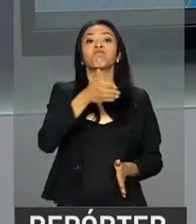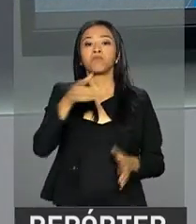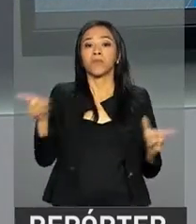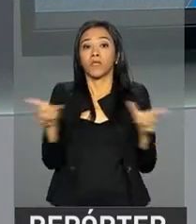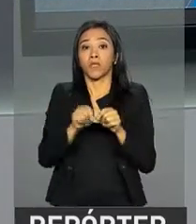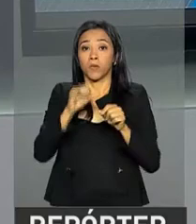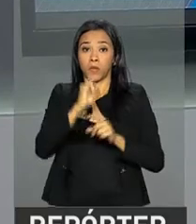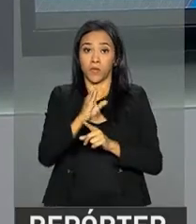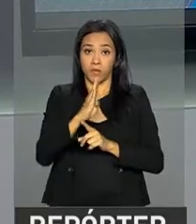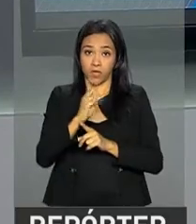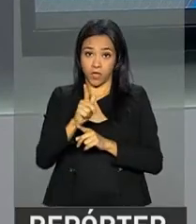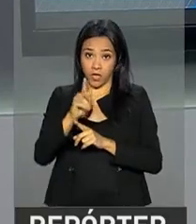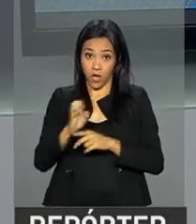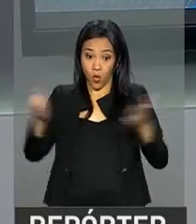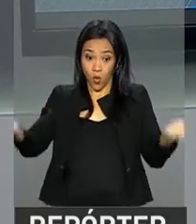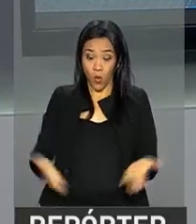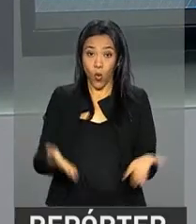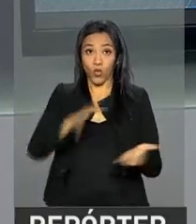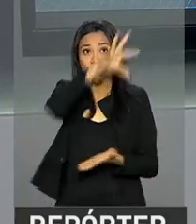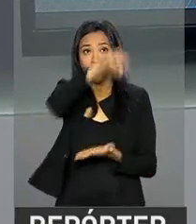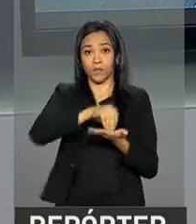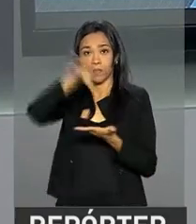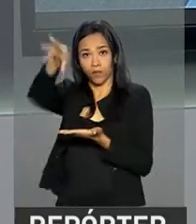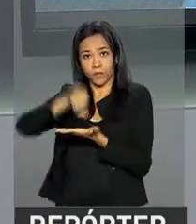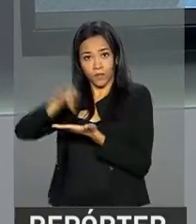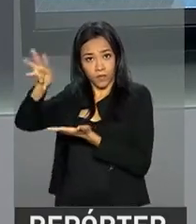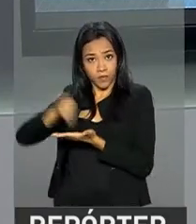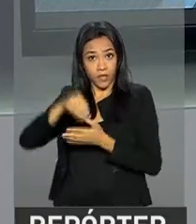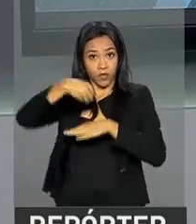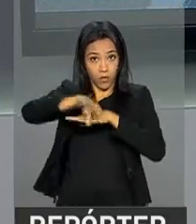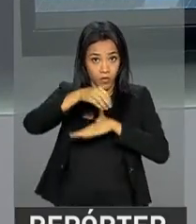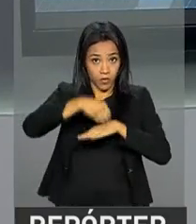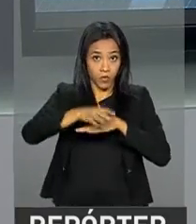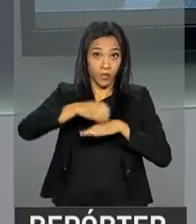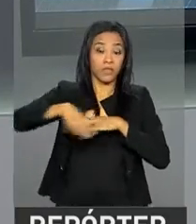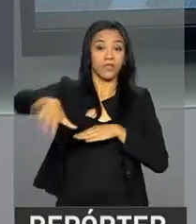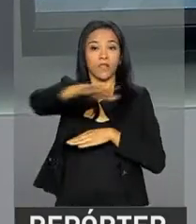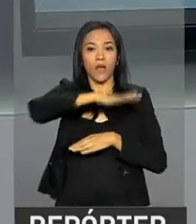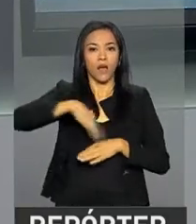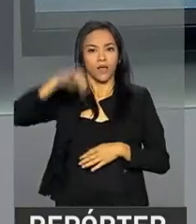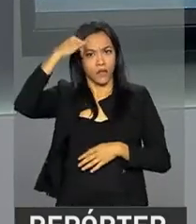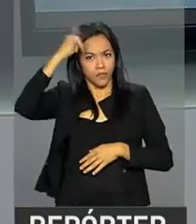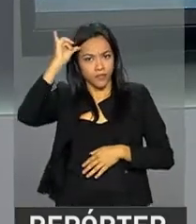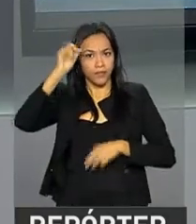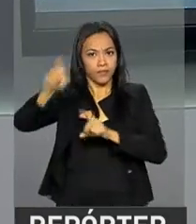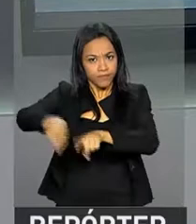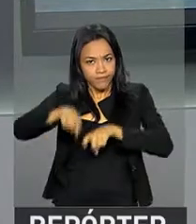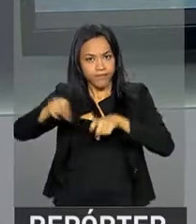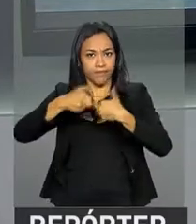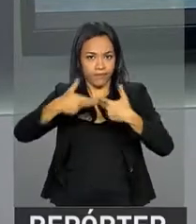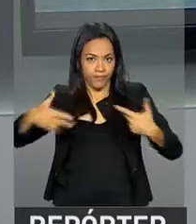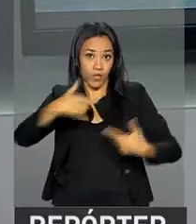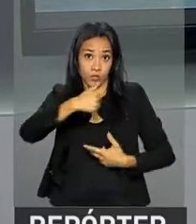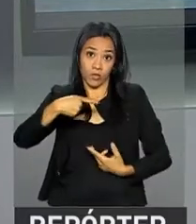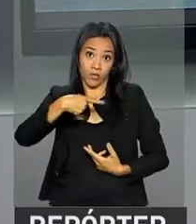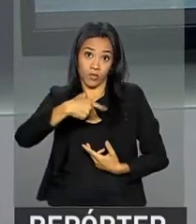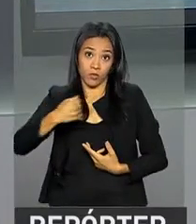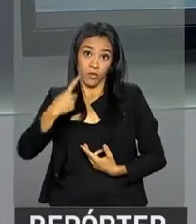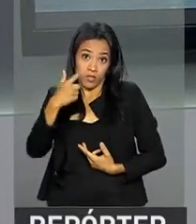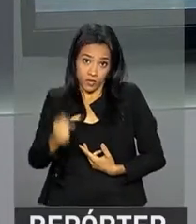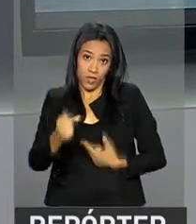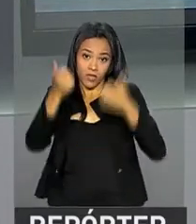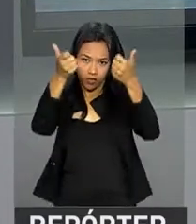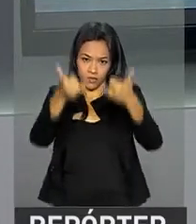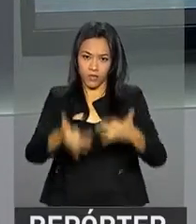iniciam hoje a coleta de dados do censo agropecuário 2017 um repórter joão pedro neto tem mais detalhes sobre esse assunto pra gente